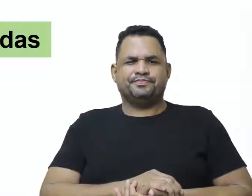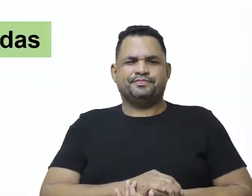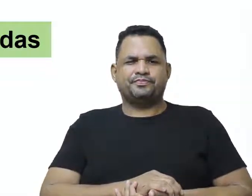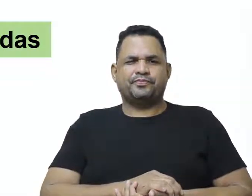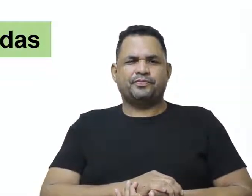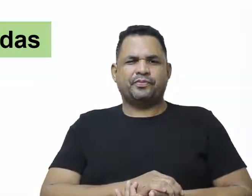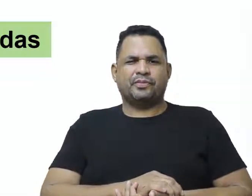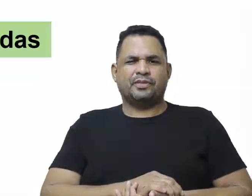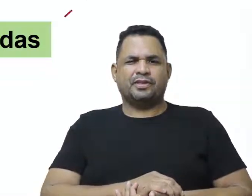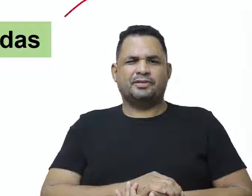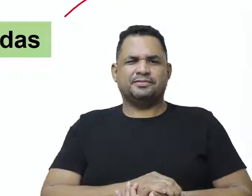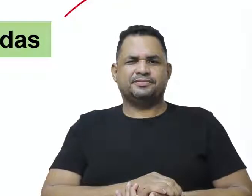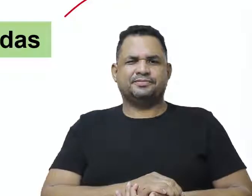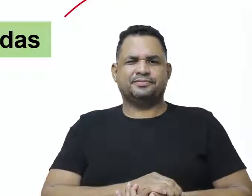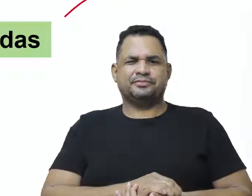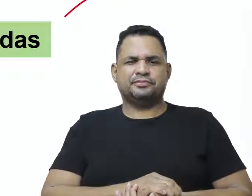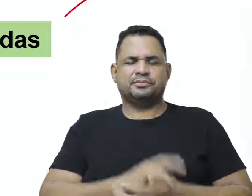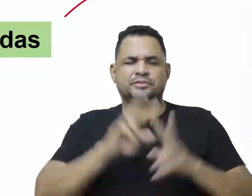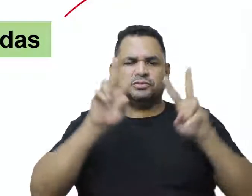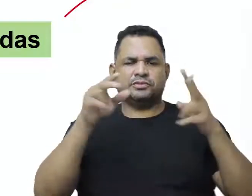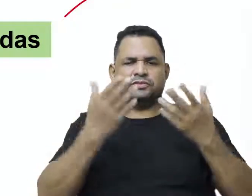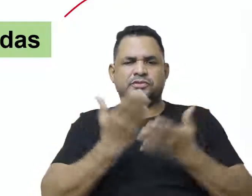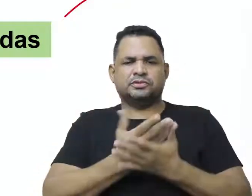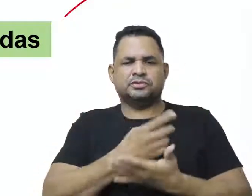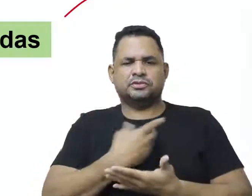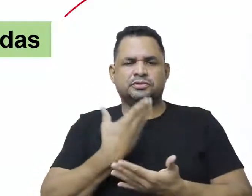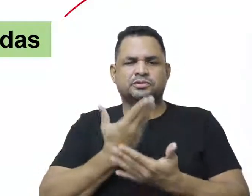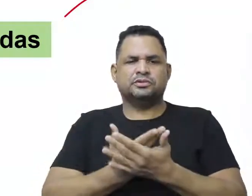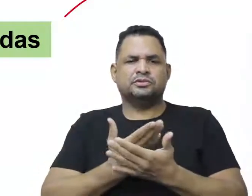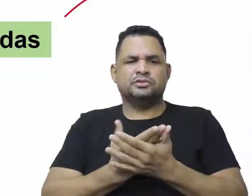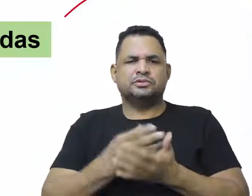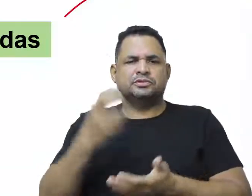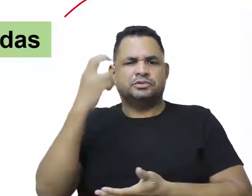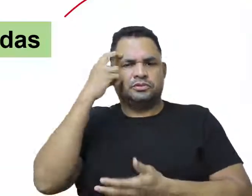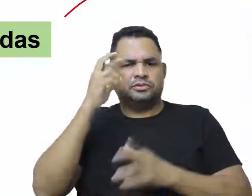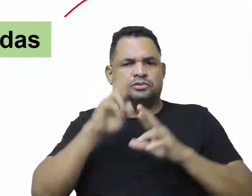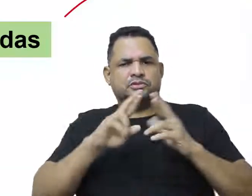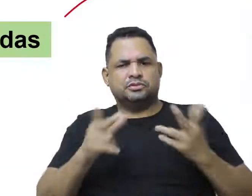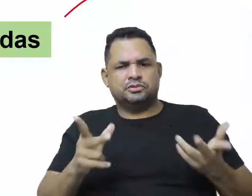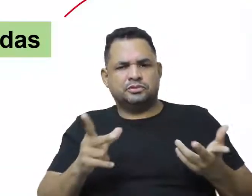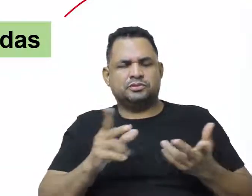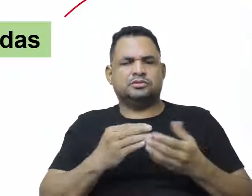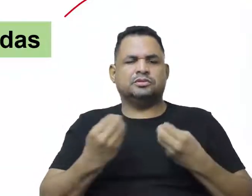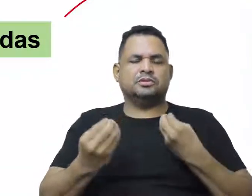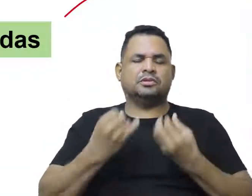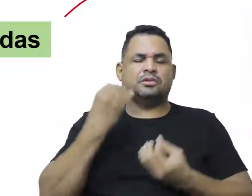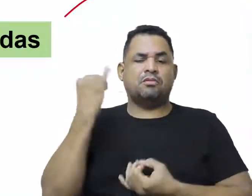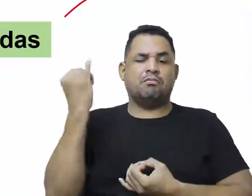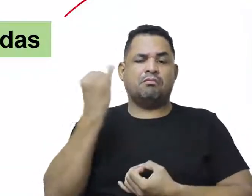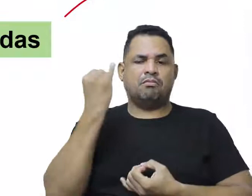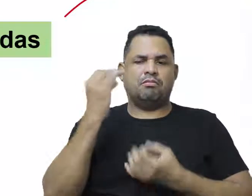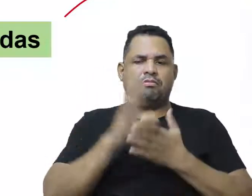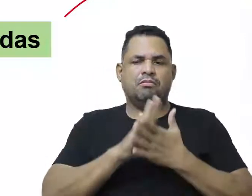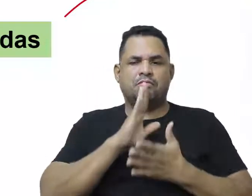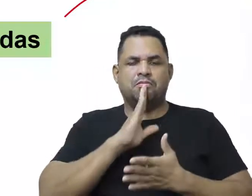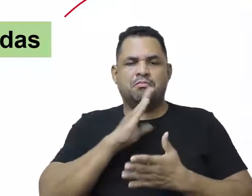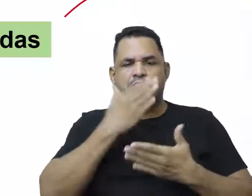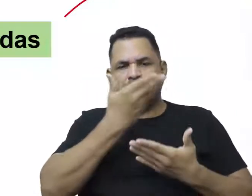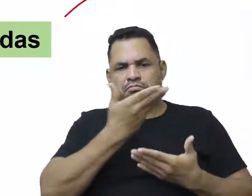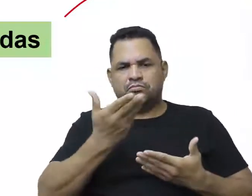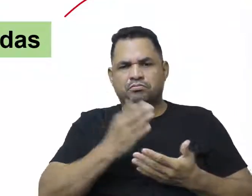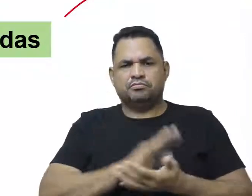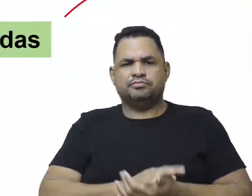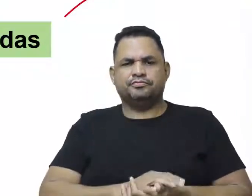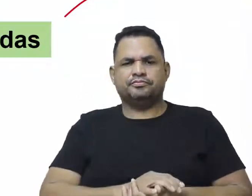ó E esses são os nossos temas a gente trabalhou né cultura diferença o quanto que é importante a gente reconhecer